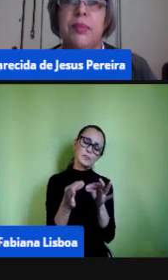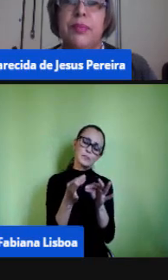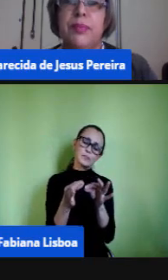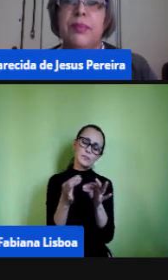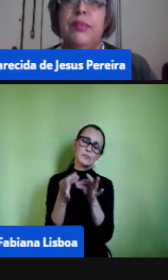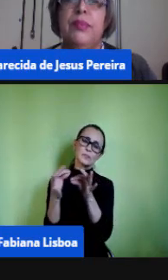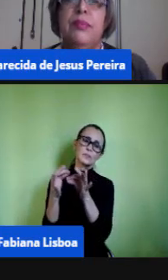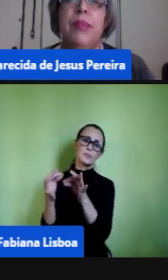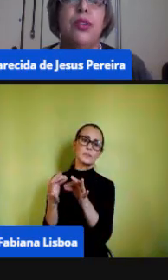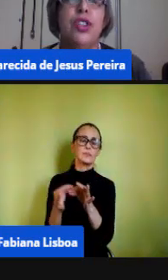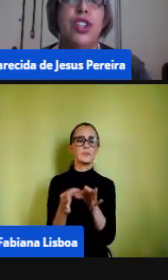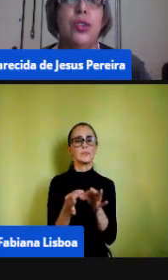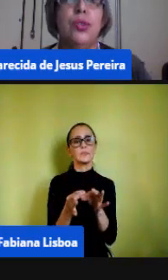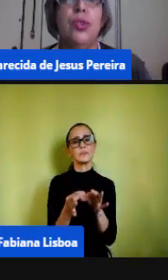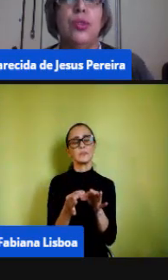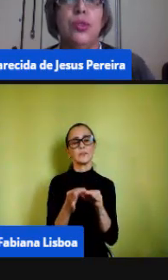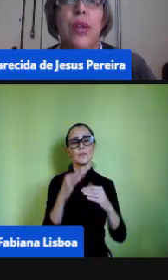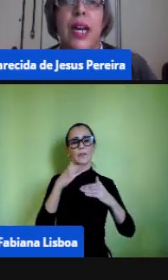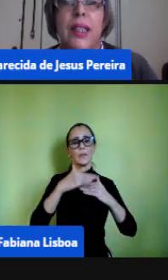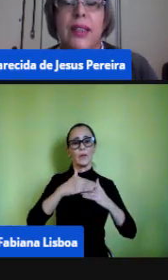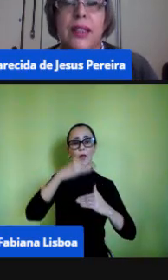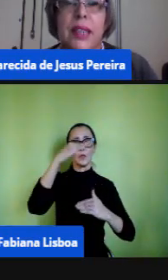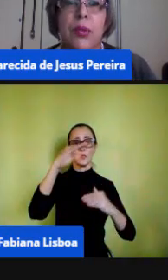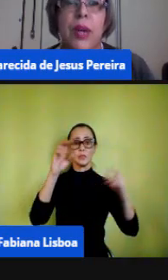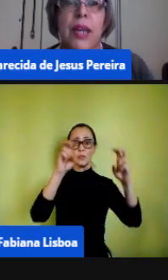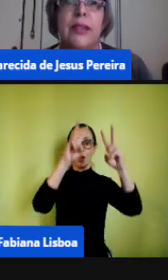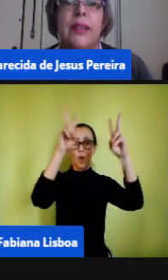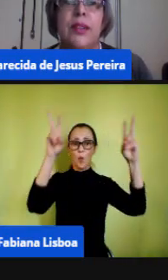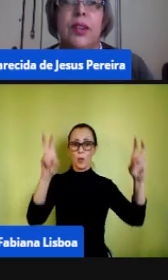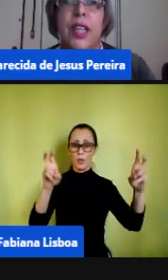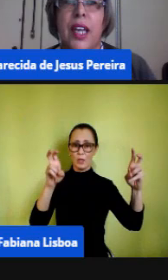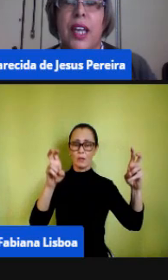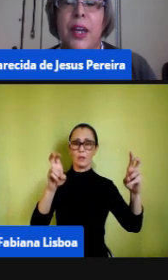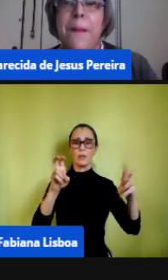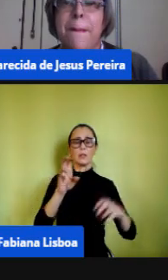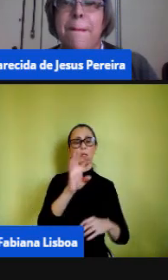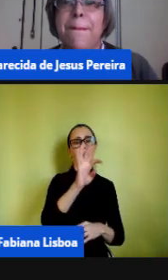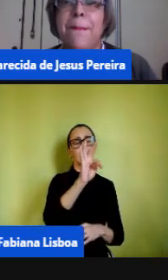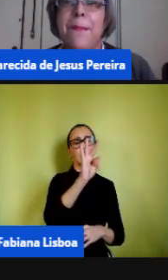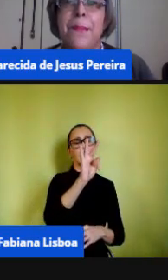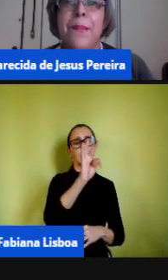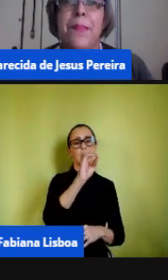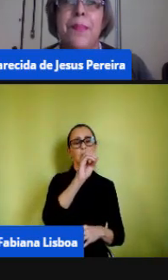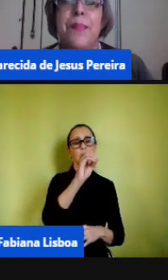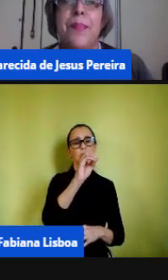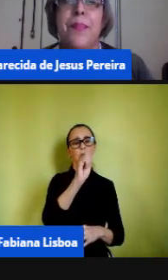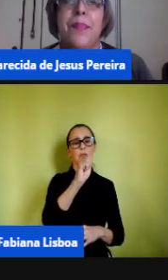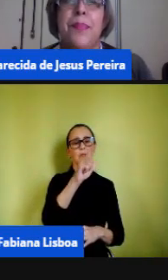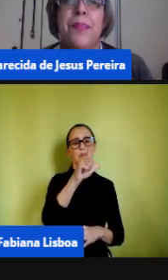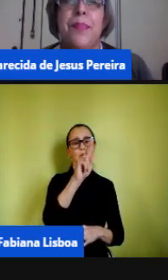acima para o título Toalha da Tabuada, ok?